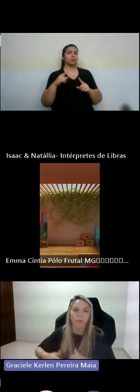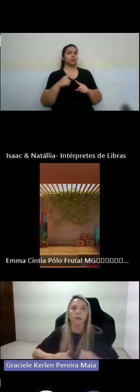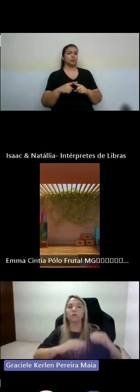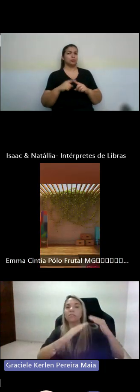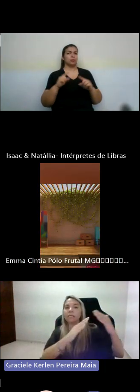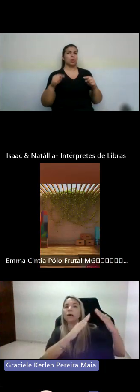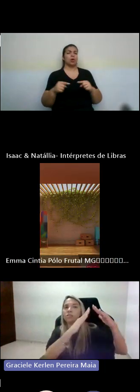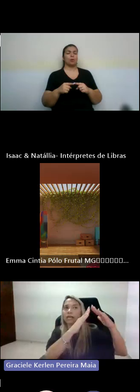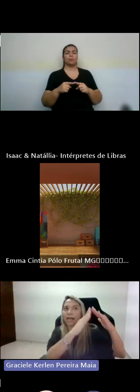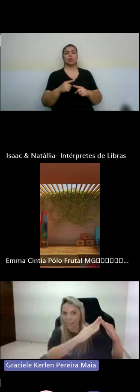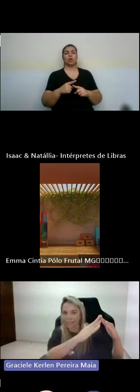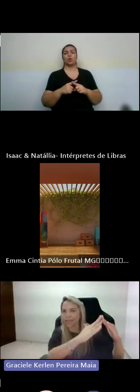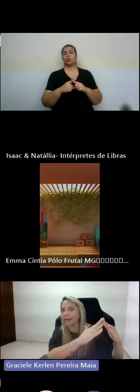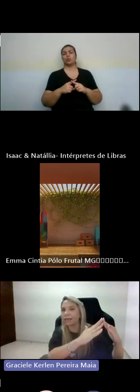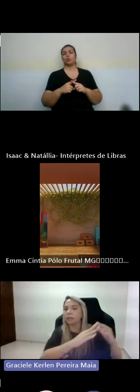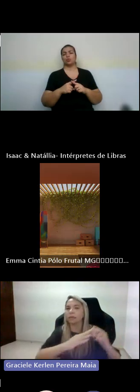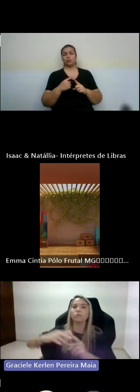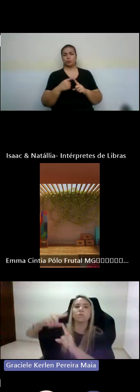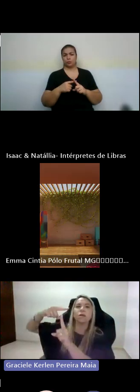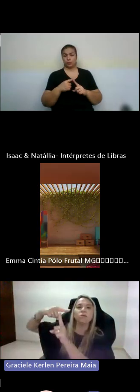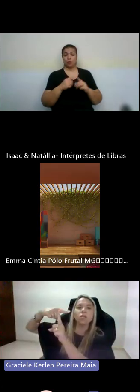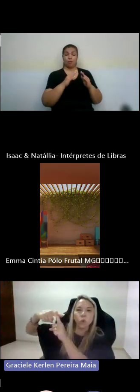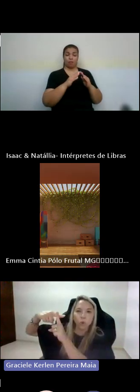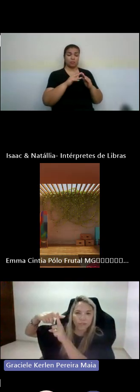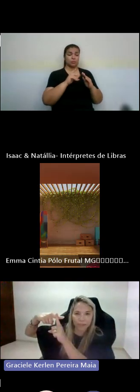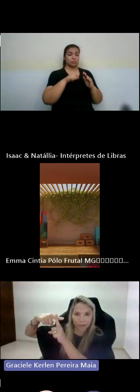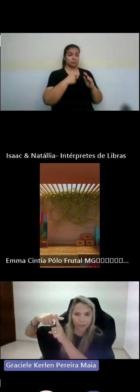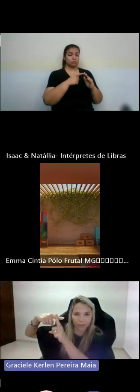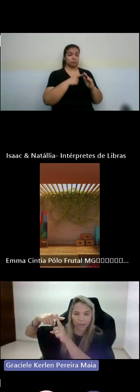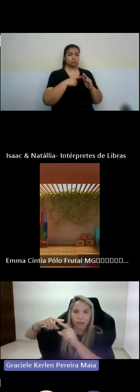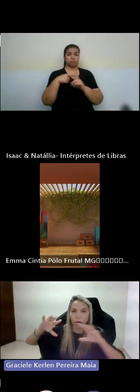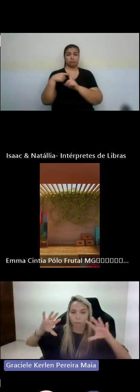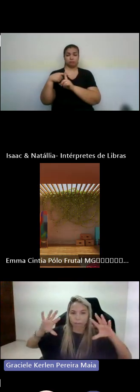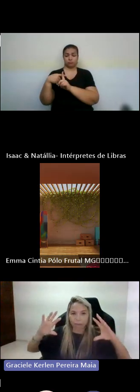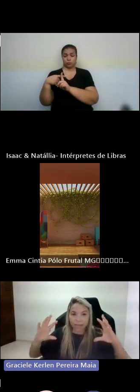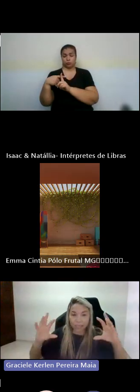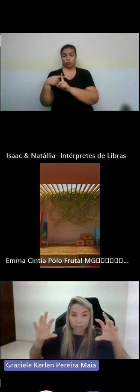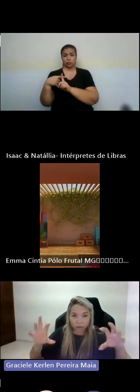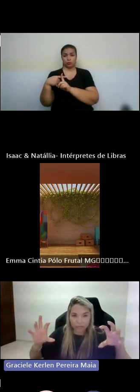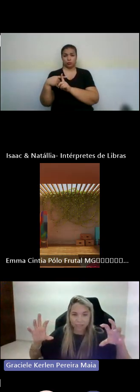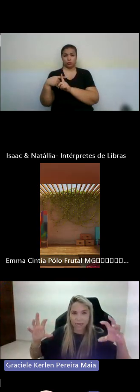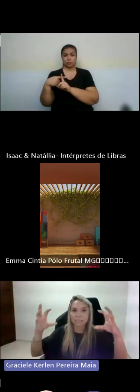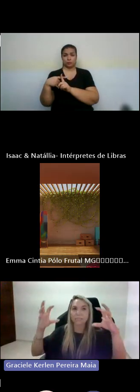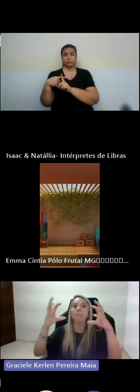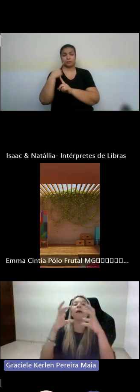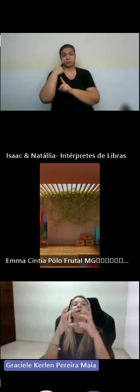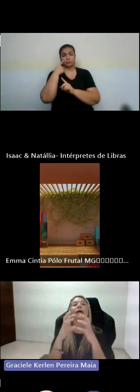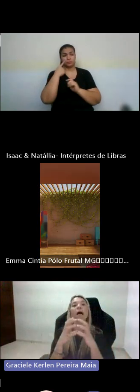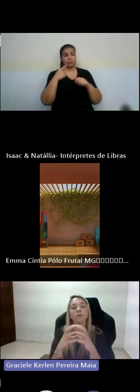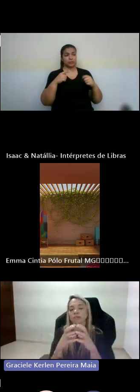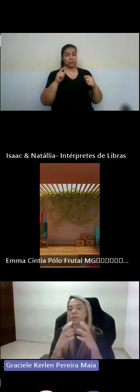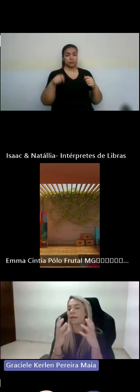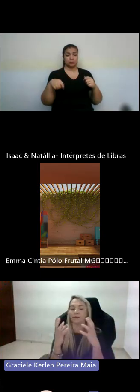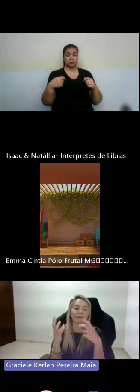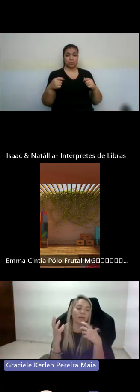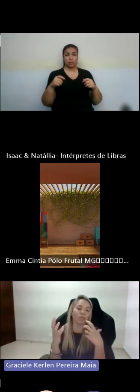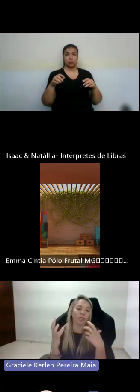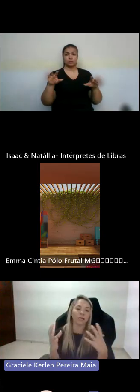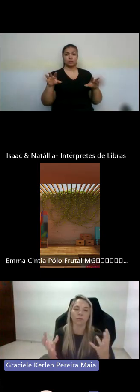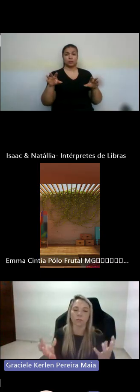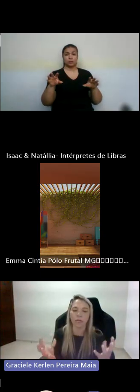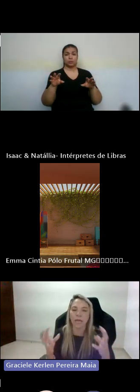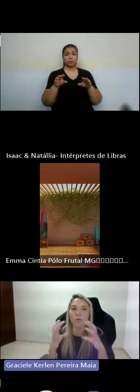cruz? O sinal de casa está aqui e o sinal de cruz está aqui. Eu peguei esses dois sinais e aglutinei. Na